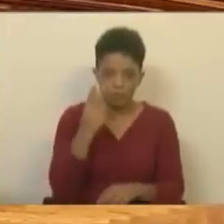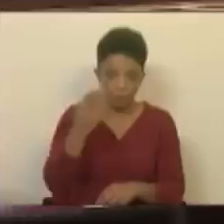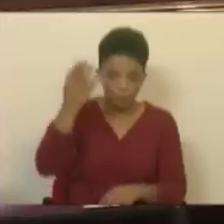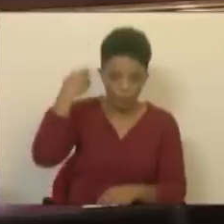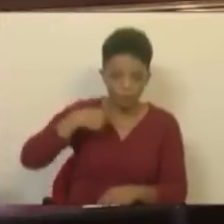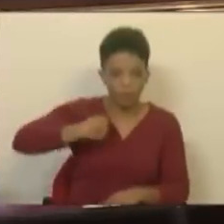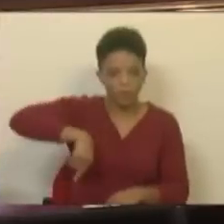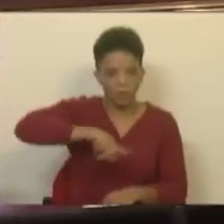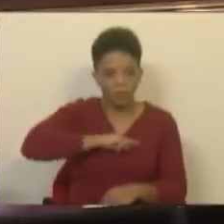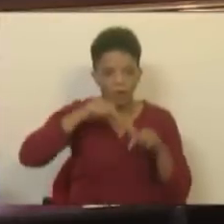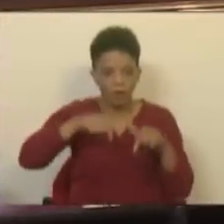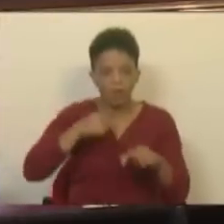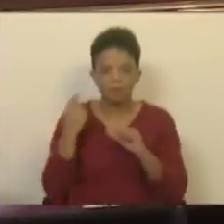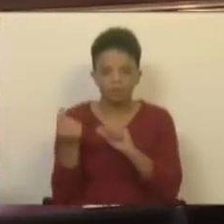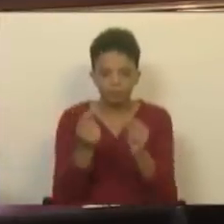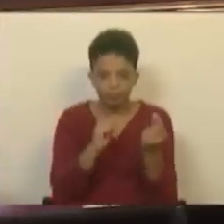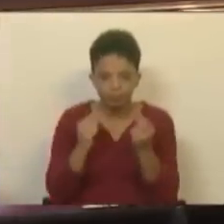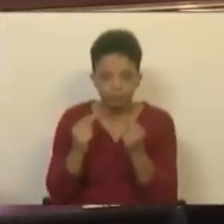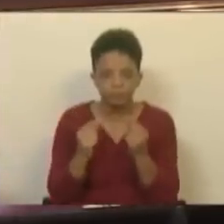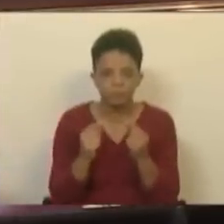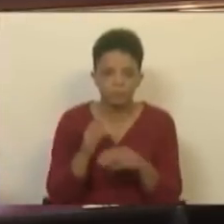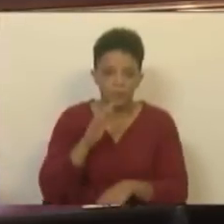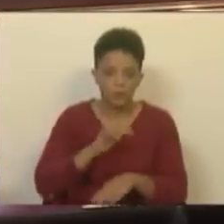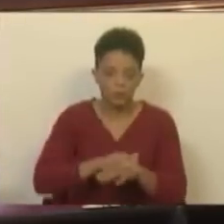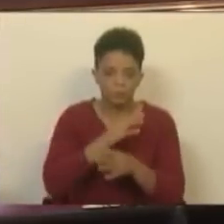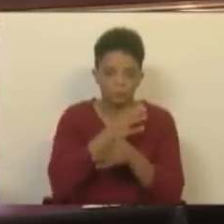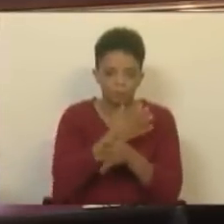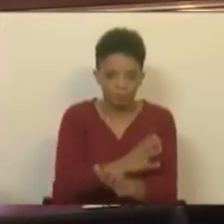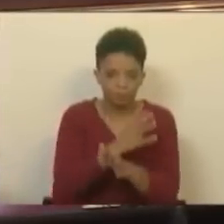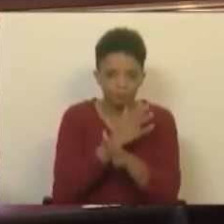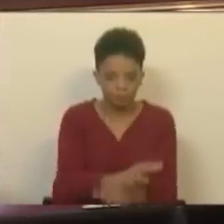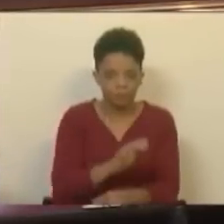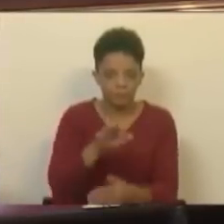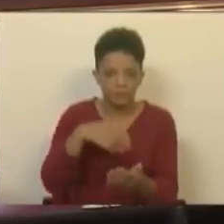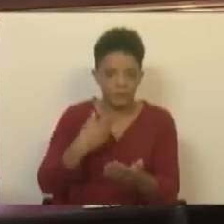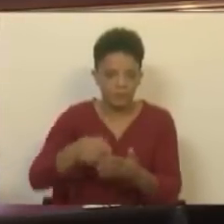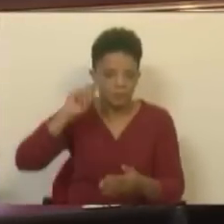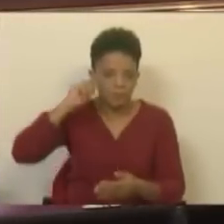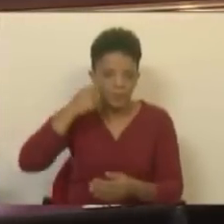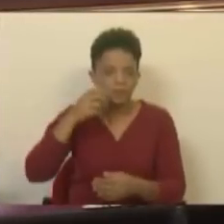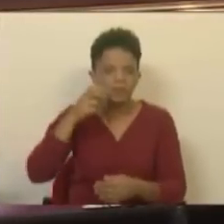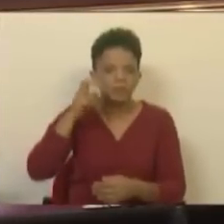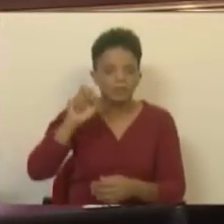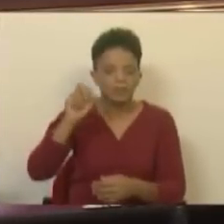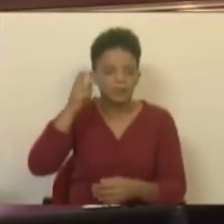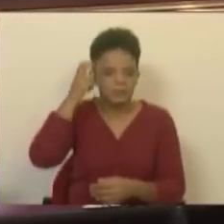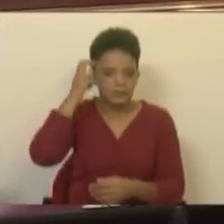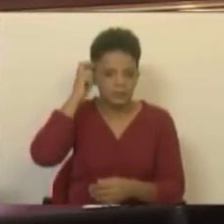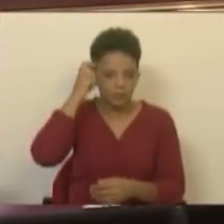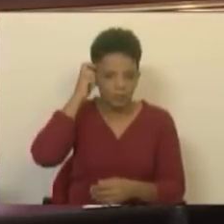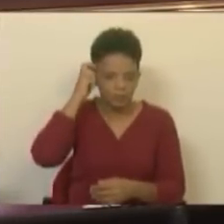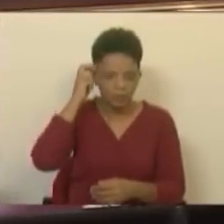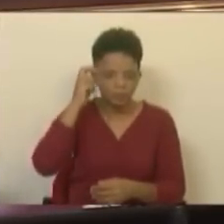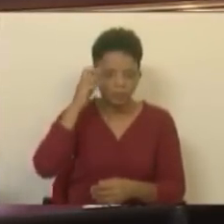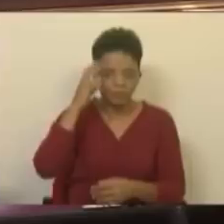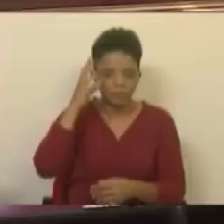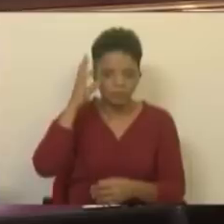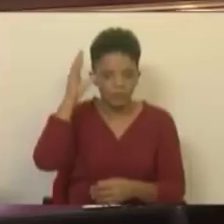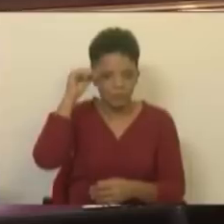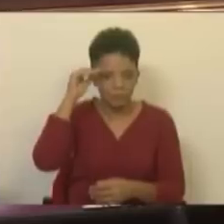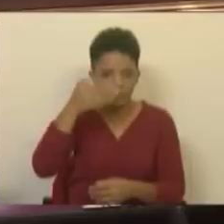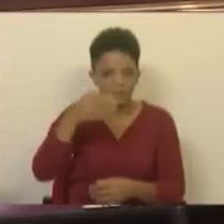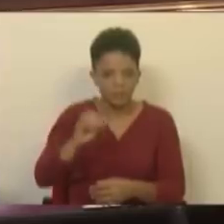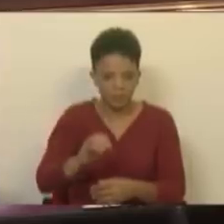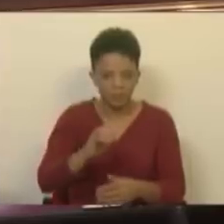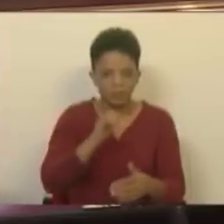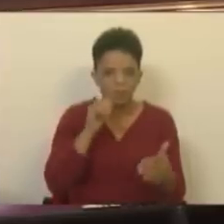de dois anos aqui estivemos num debate no segmento dos incêndios trágicos que atingiram Santíssimo Mataram mais de 70 animais o senhor primeiro-ministro